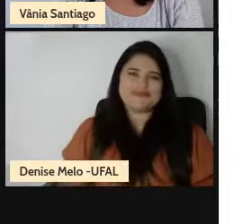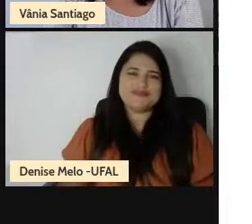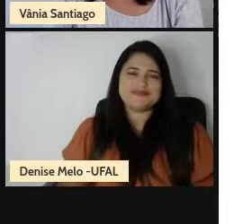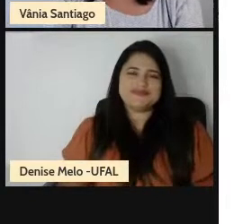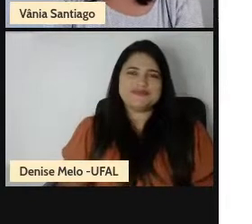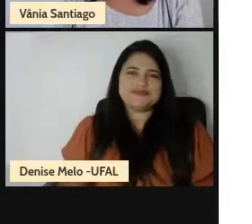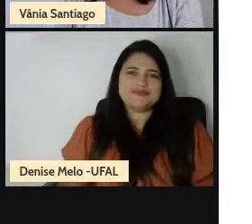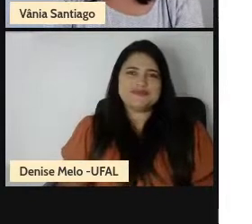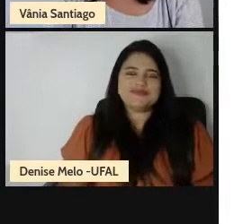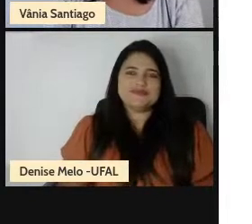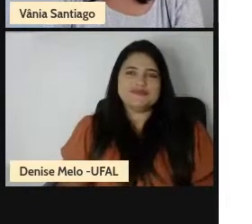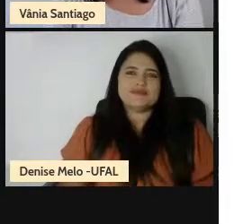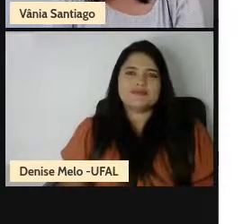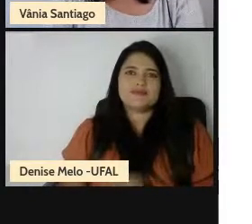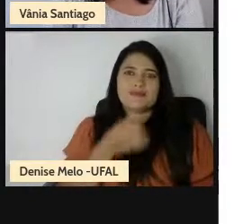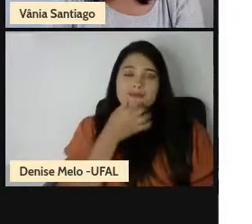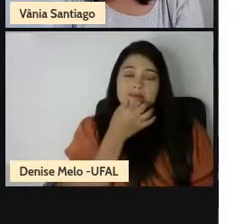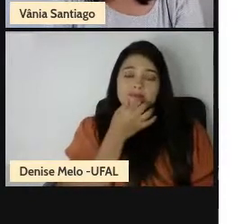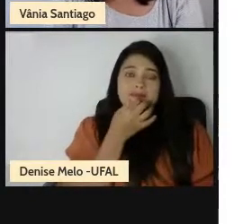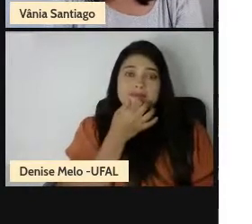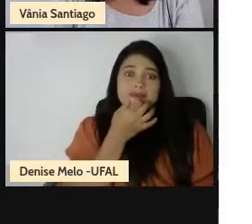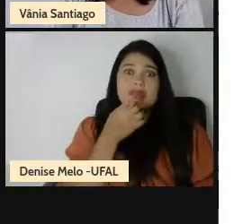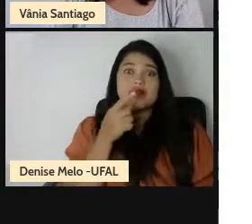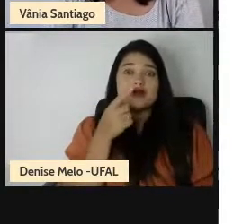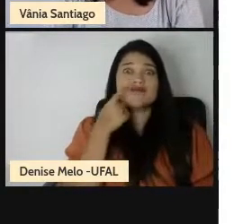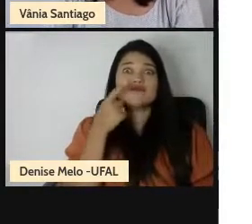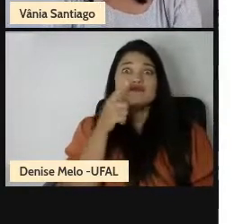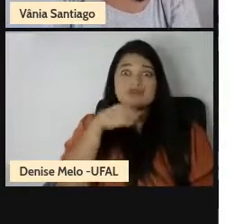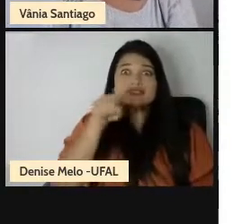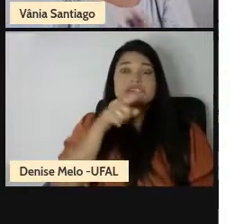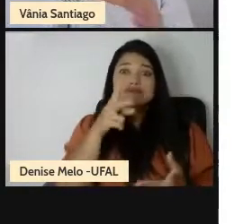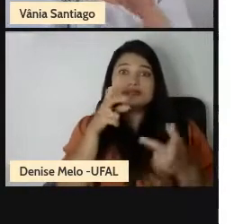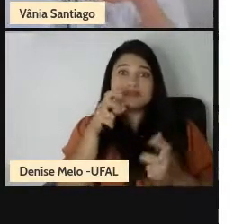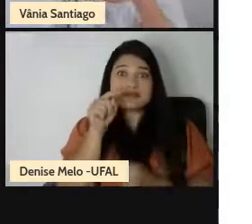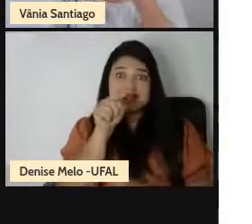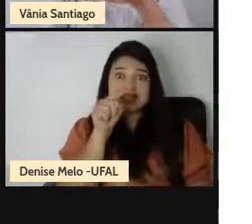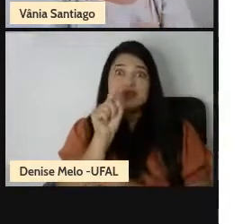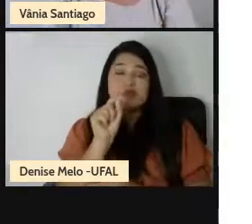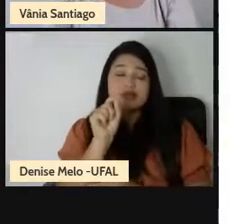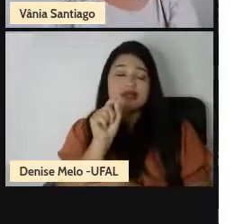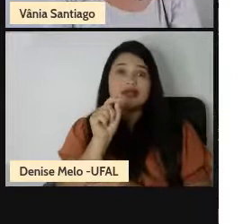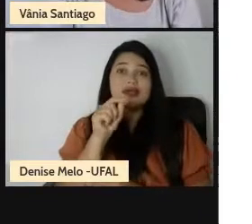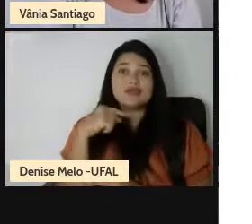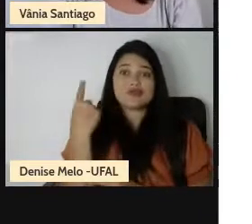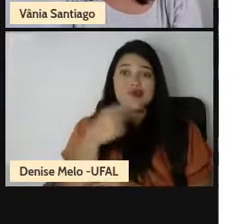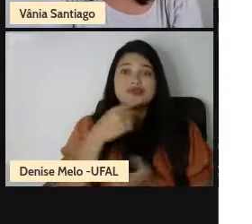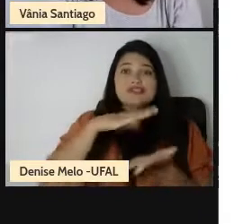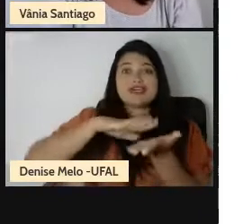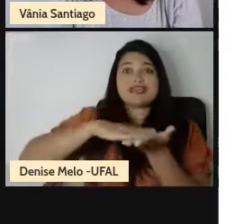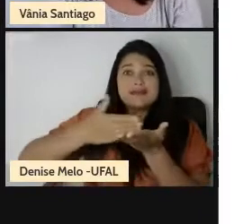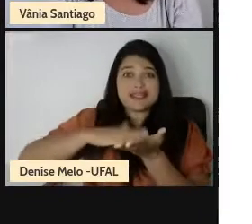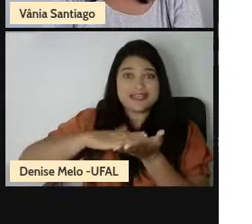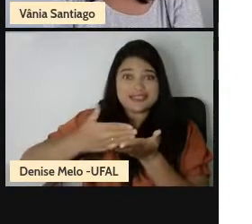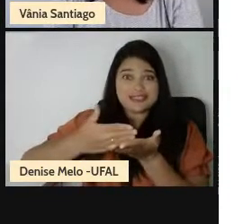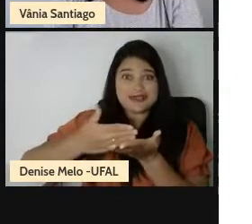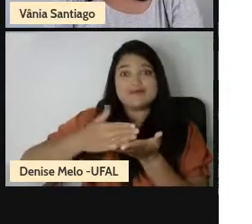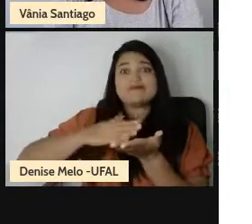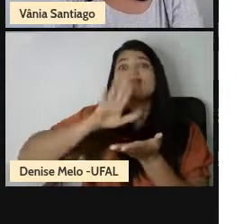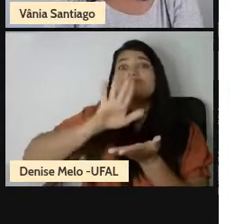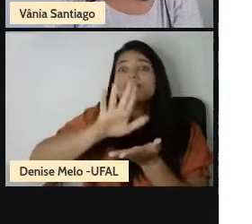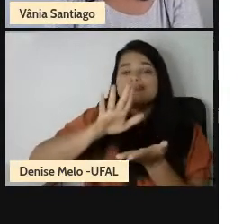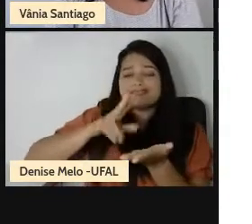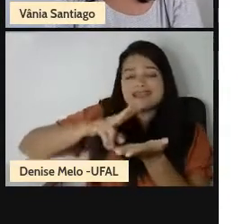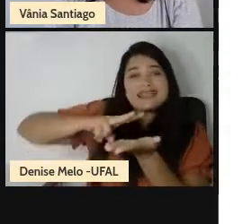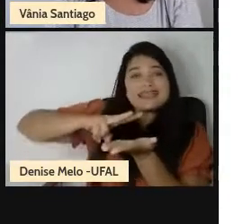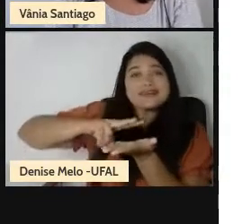Tá. Vocês viram aí que a atividade de interpretação, aqui a gente está na tela, o tema da tradução, mas vocês viram que a atividade